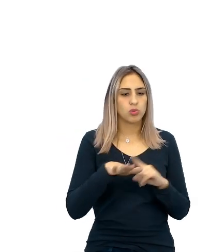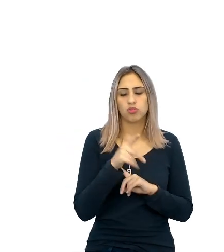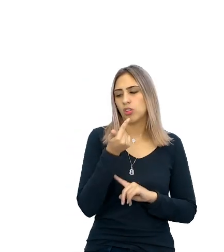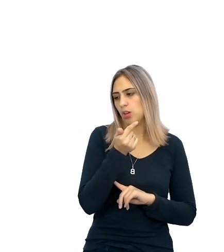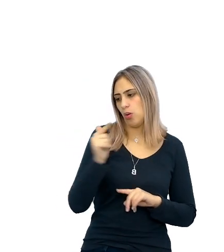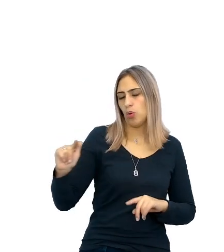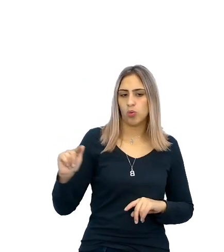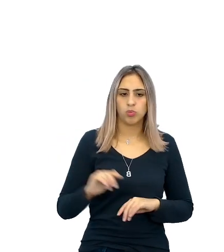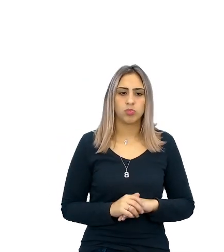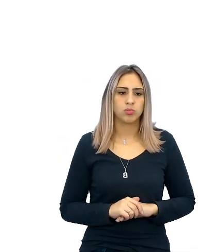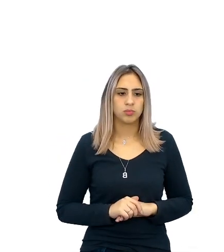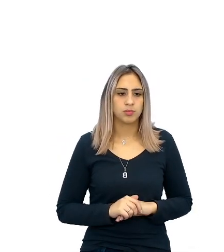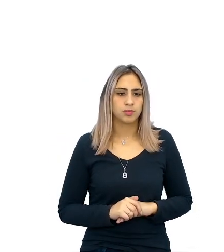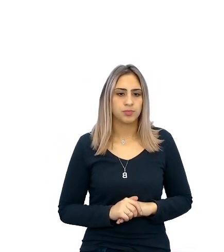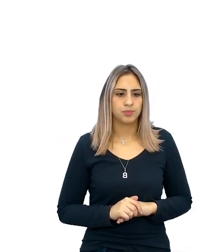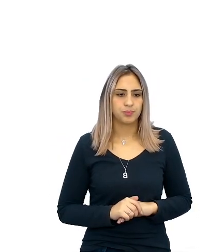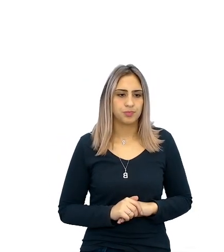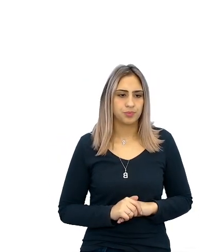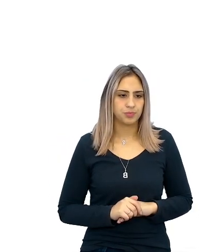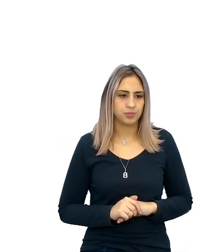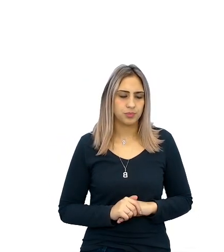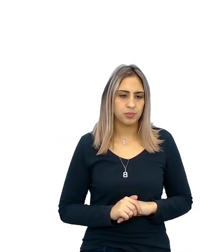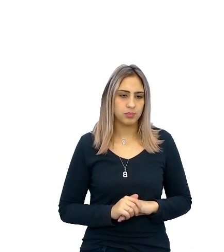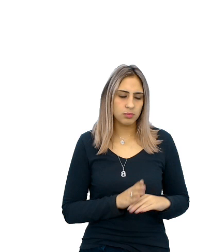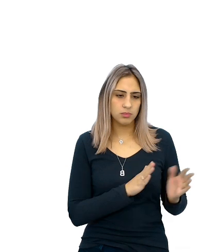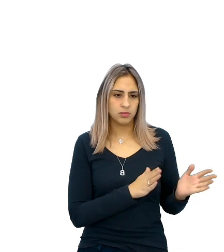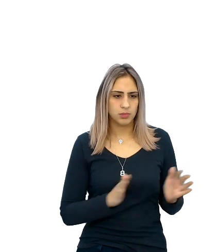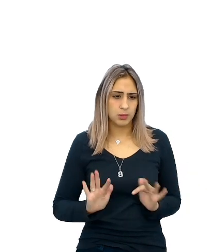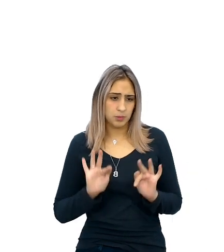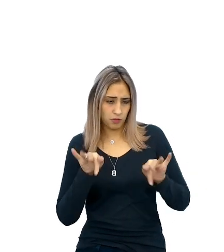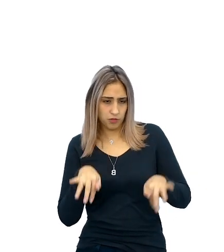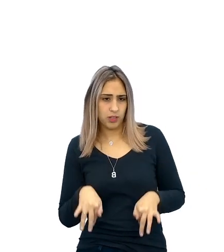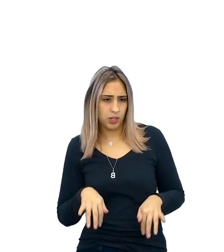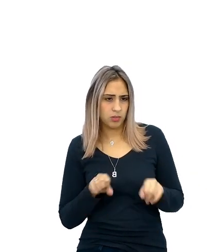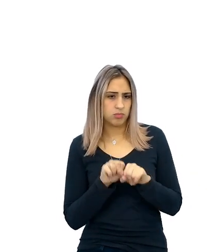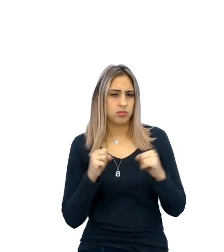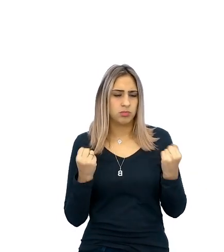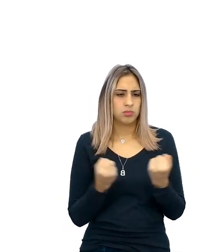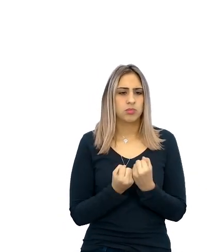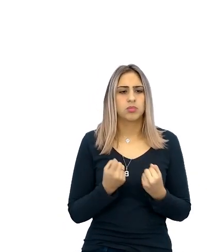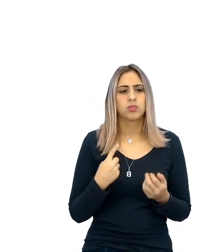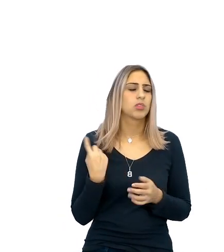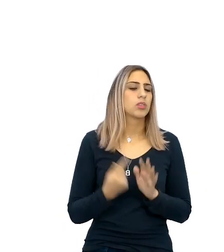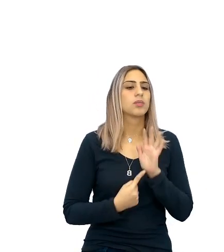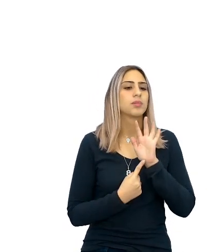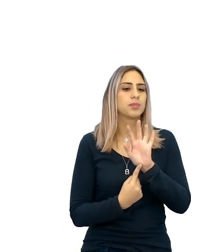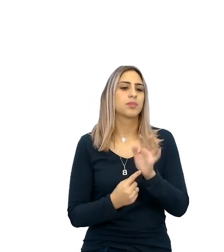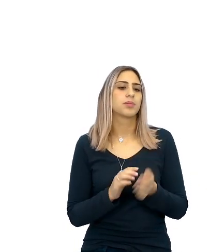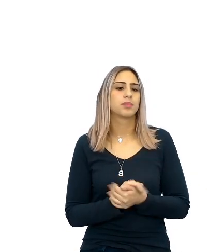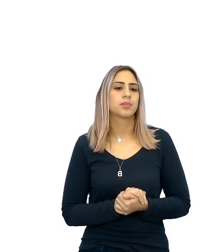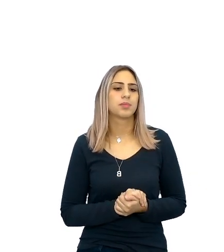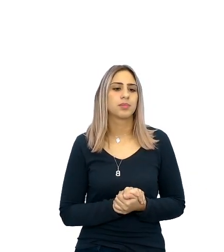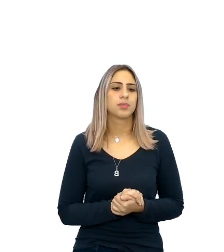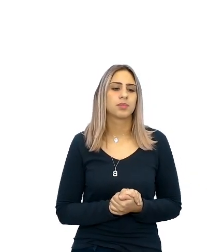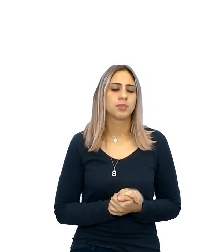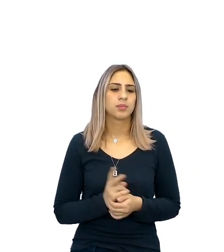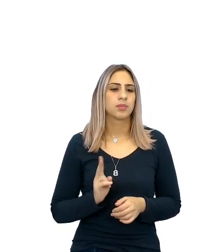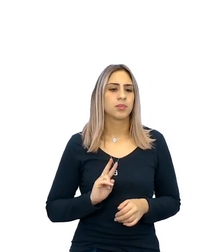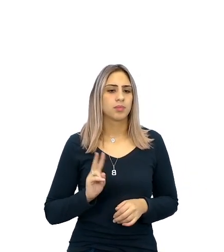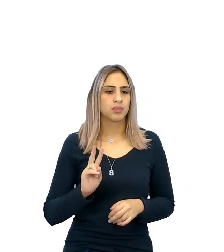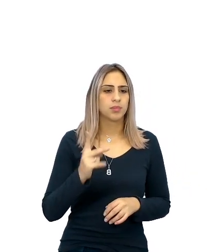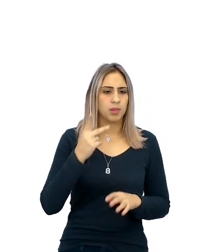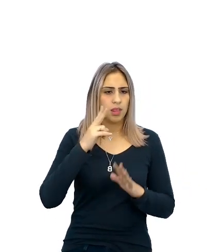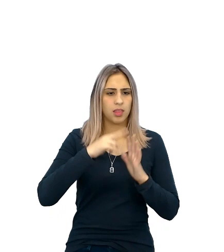outros. Professores, estamos aqui encaminhando para o encerramento, né, de nossa apresentação. E como sempre, fazemos aqui